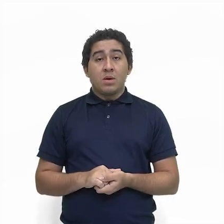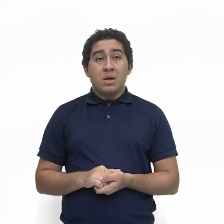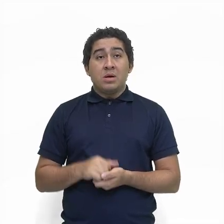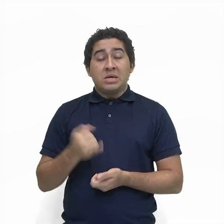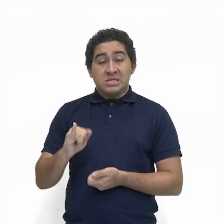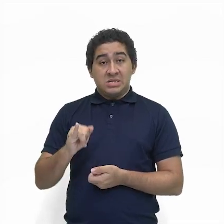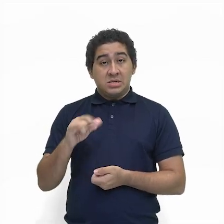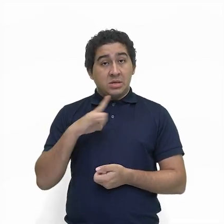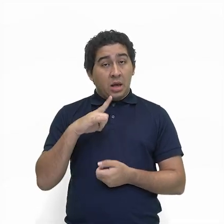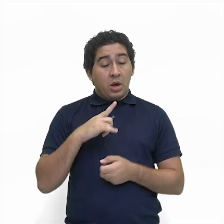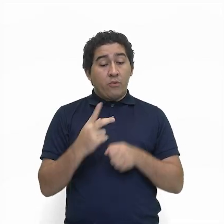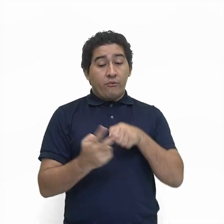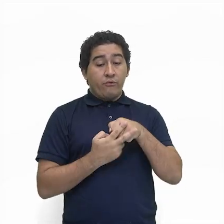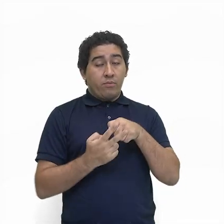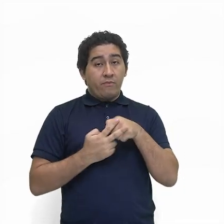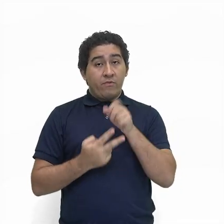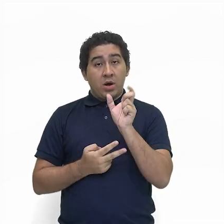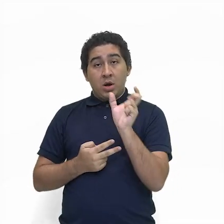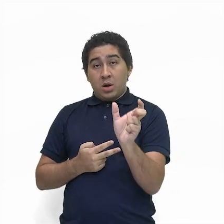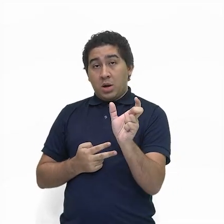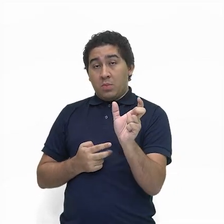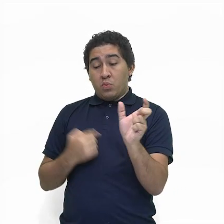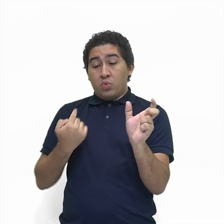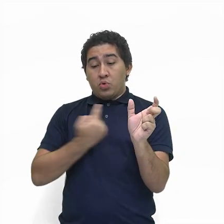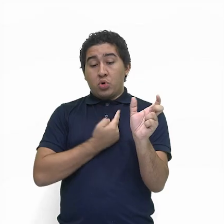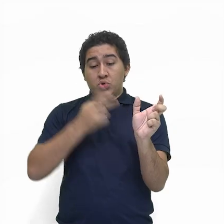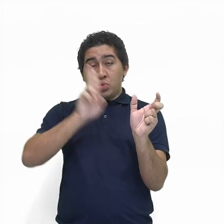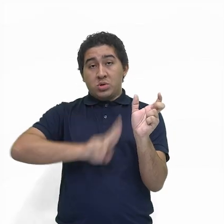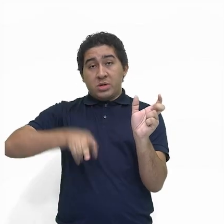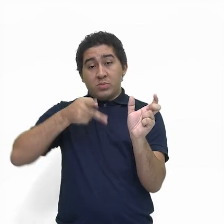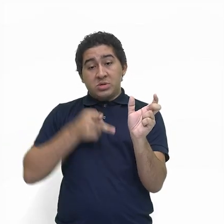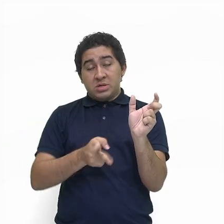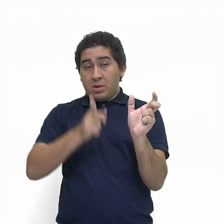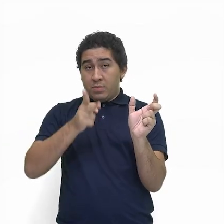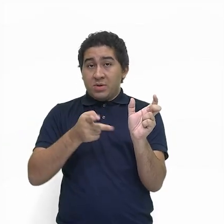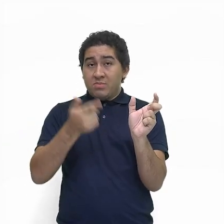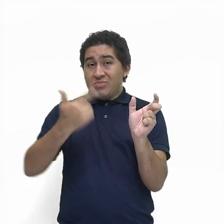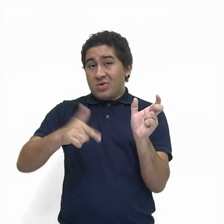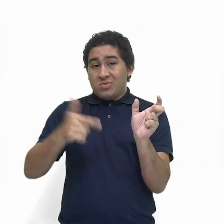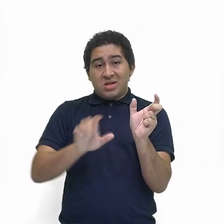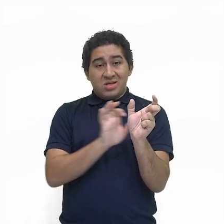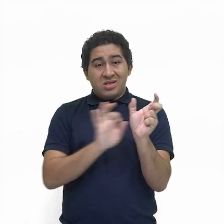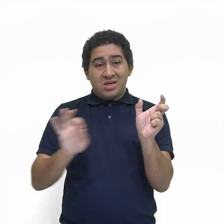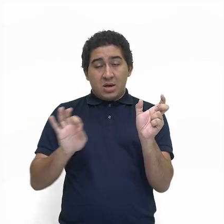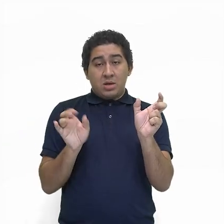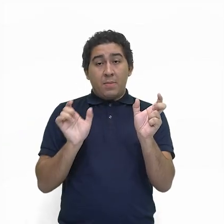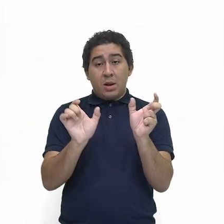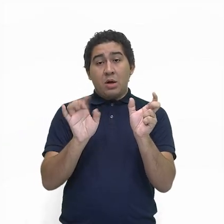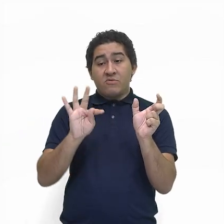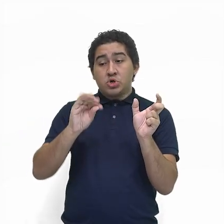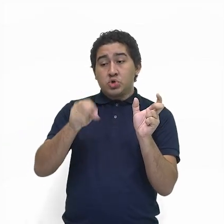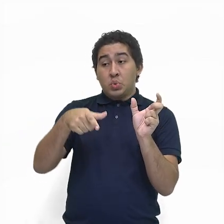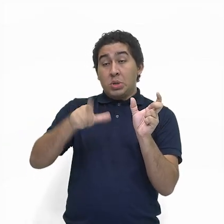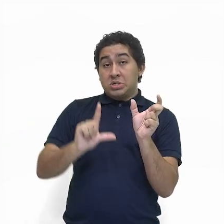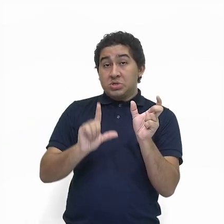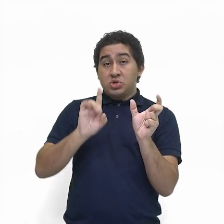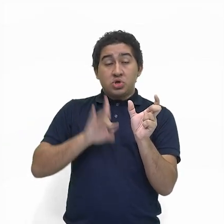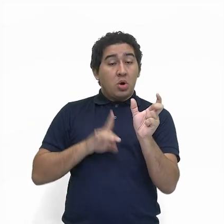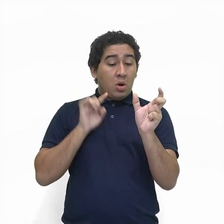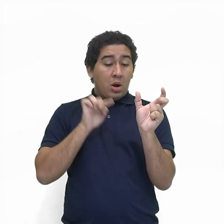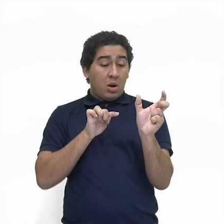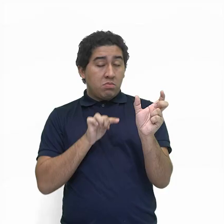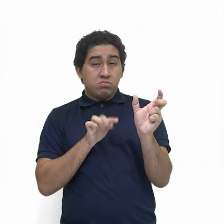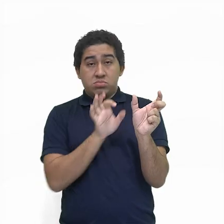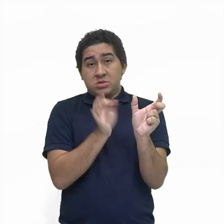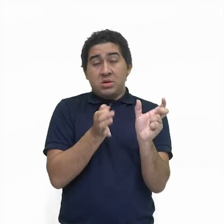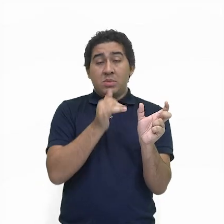o verbo, nós vamos utilizar no infinitivo sem a palavra to, ok? Basta nós falarmos, se eu